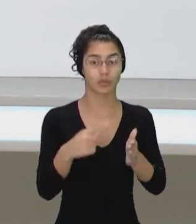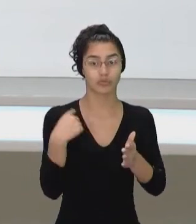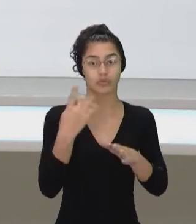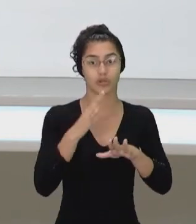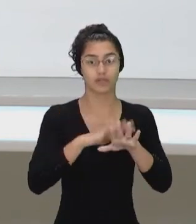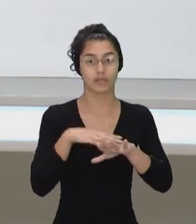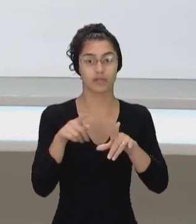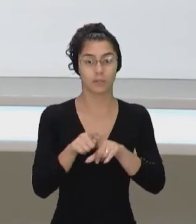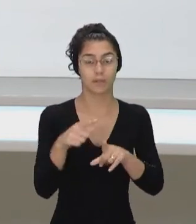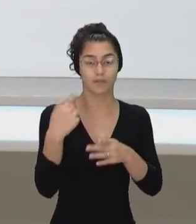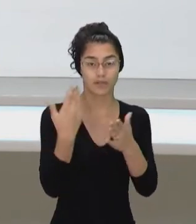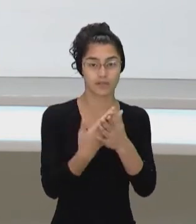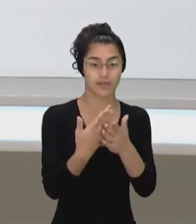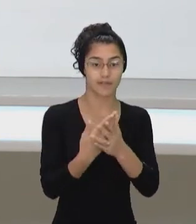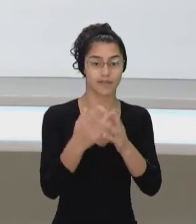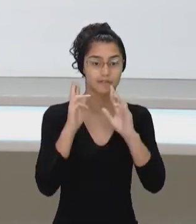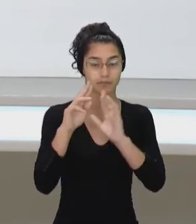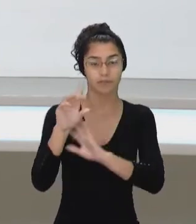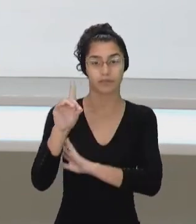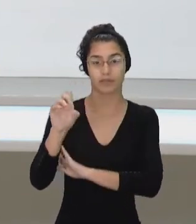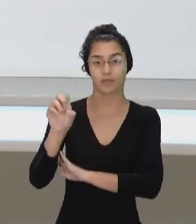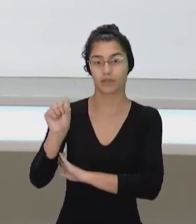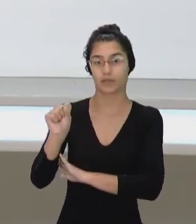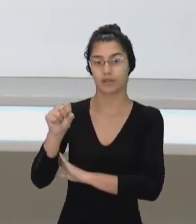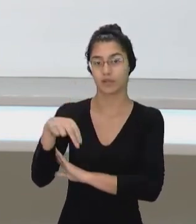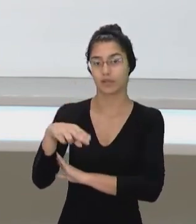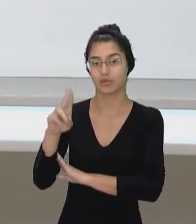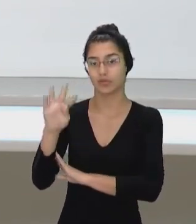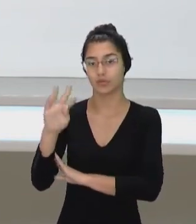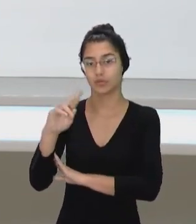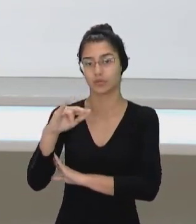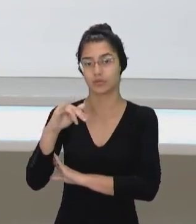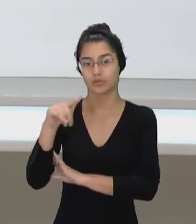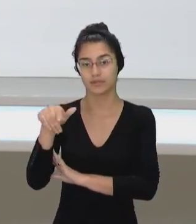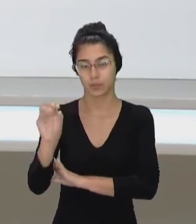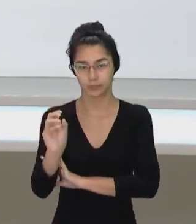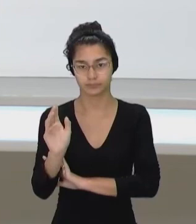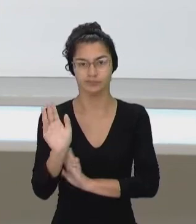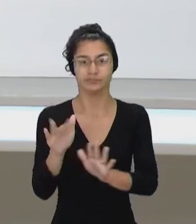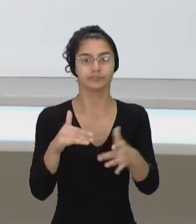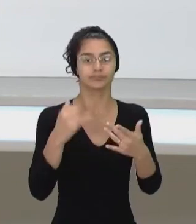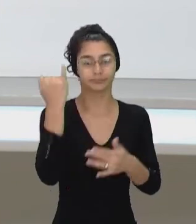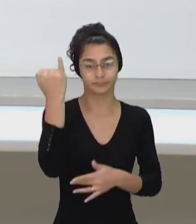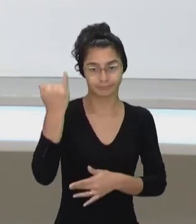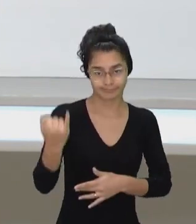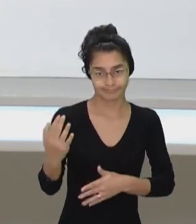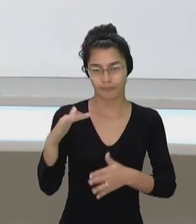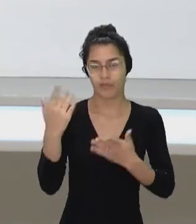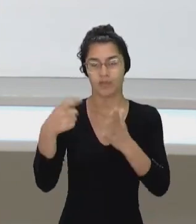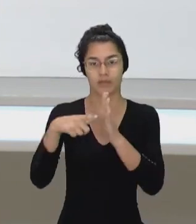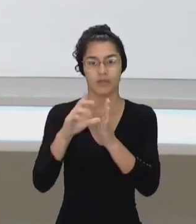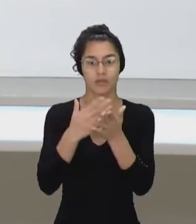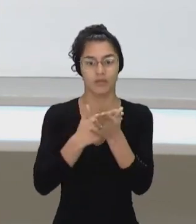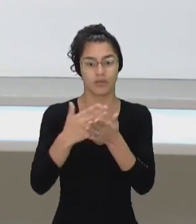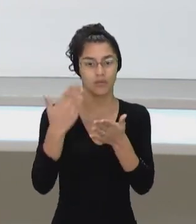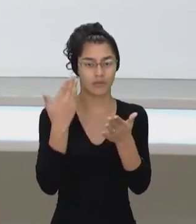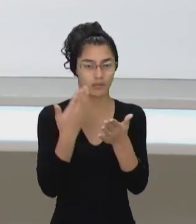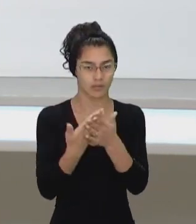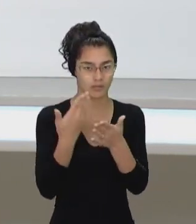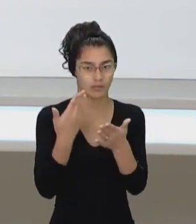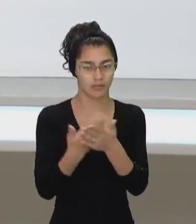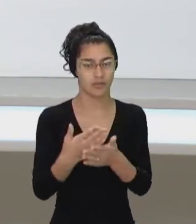vai fazer a nossa aula a respeito da desnutrição. Então, gente, antes de eu entrar na minha